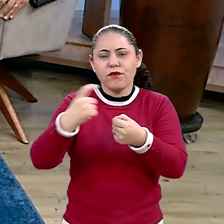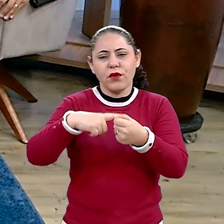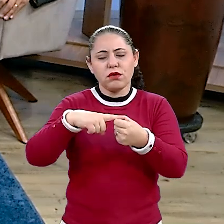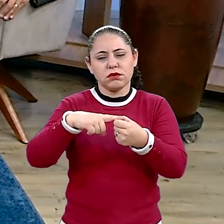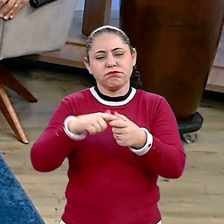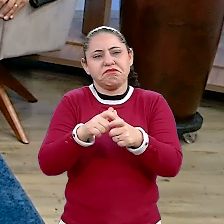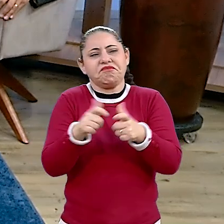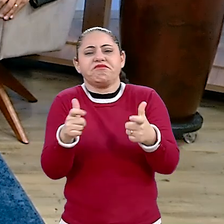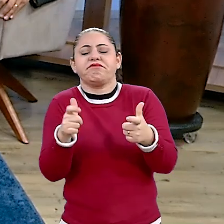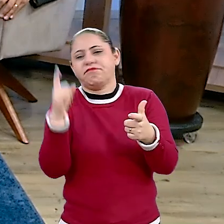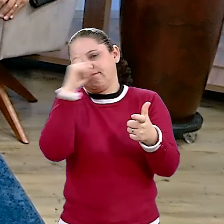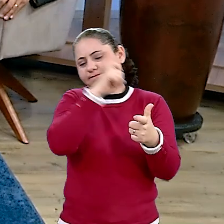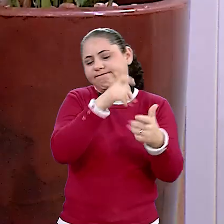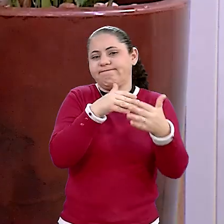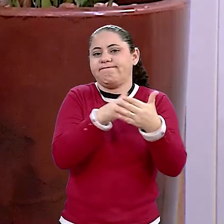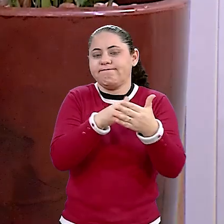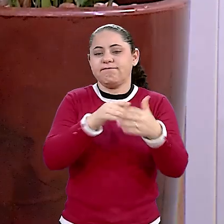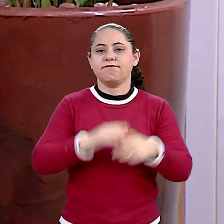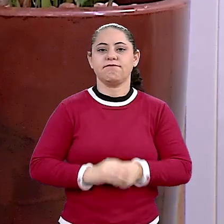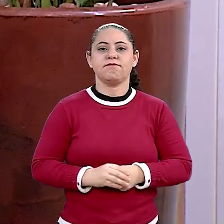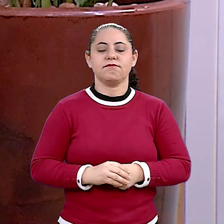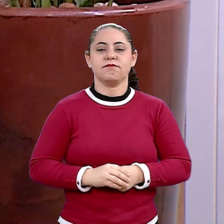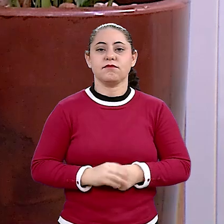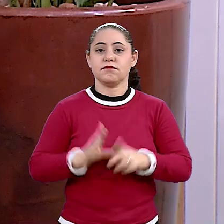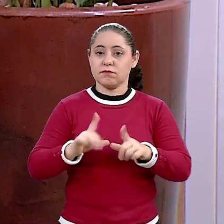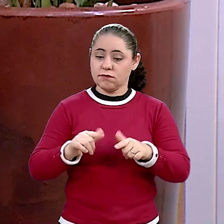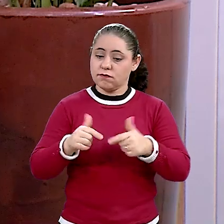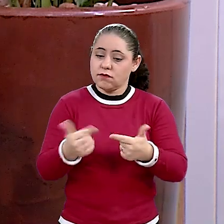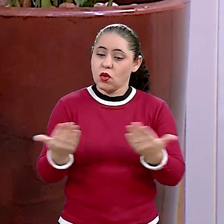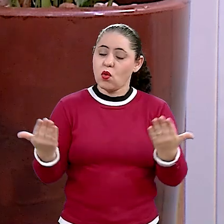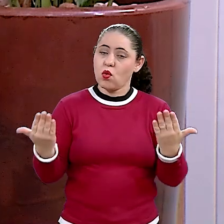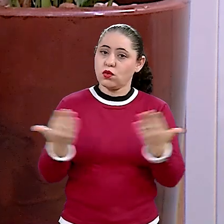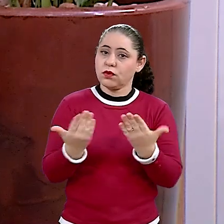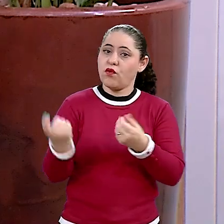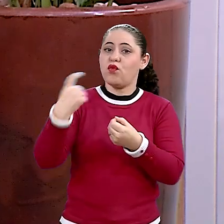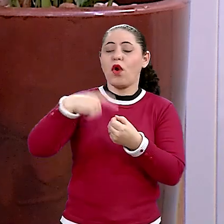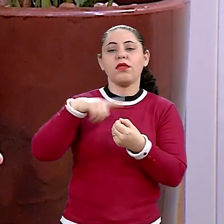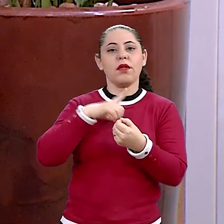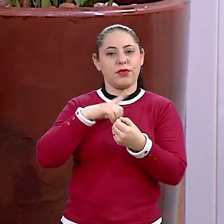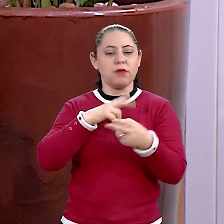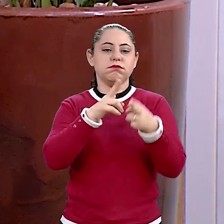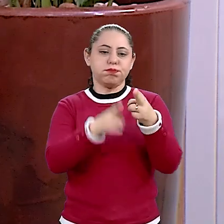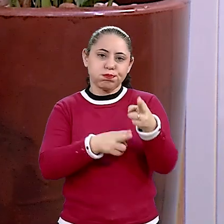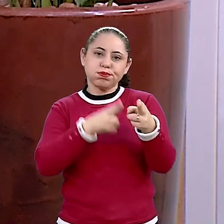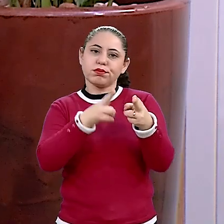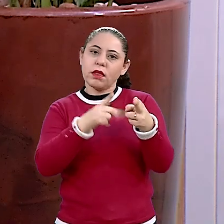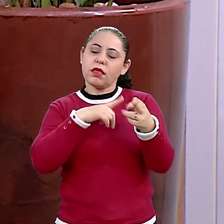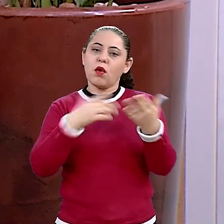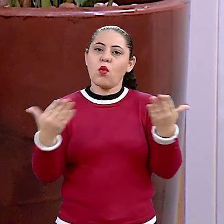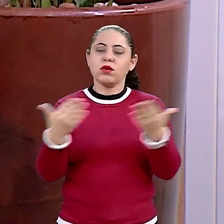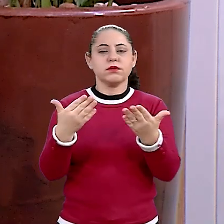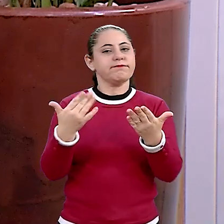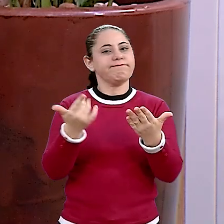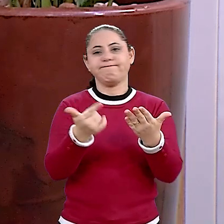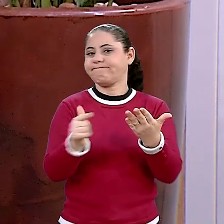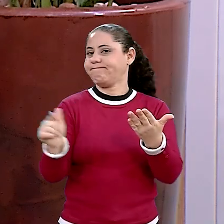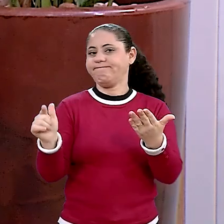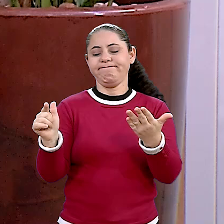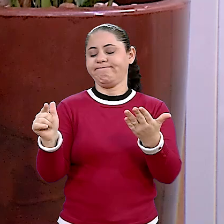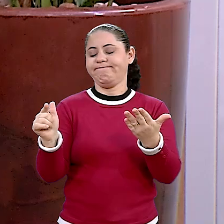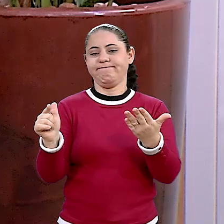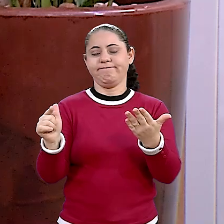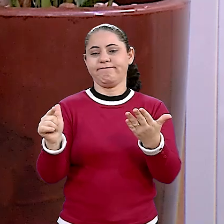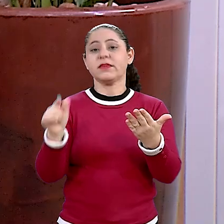retomada dos trens aqui no nosso estado? Bom, acho que a grande luta hoje é voltarmos a ter uma ferrovia, porque na realidade hoje nós não temos mais